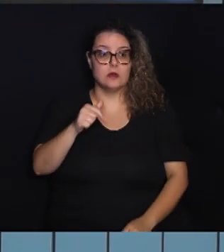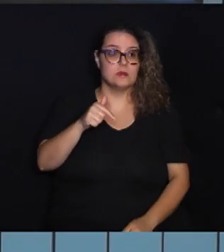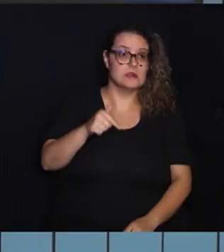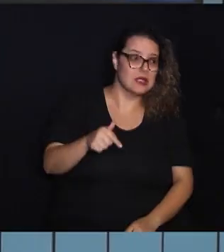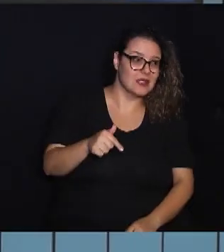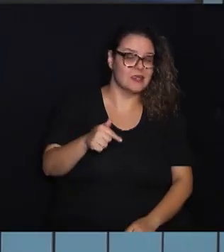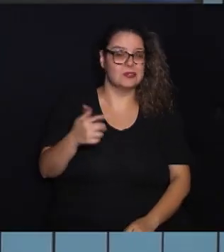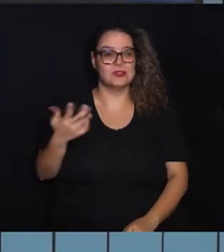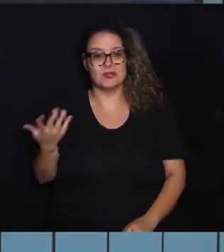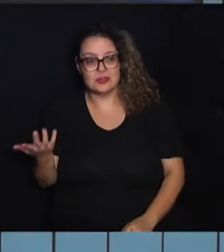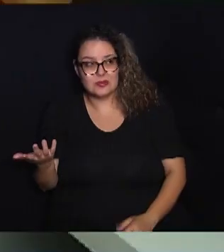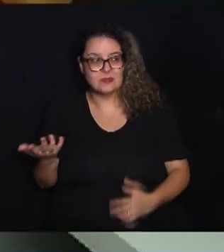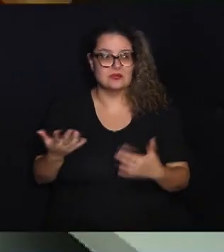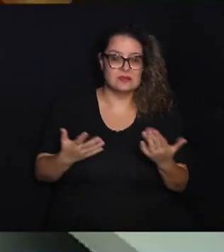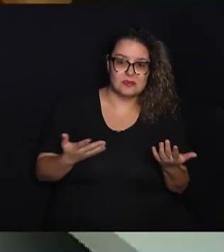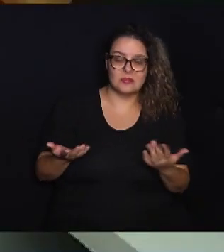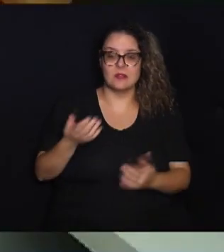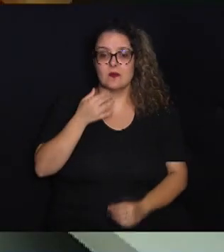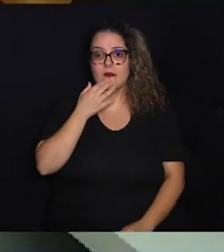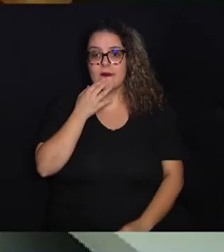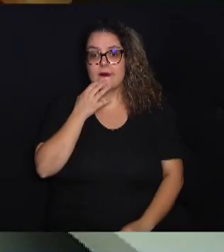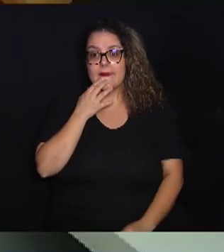horas?